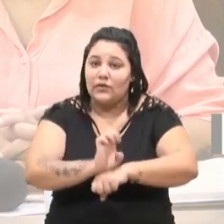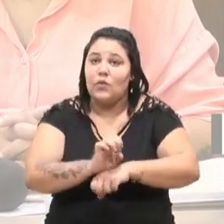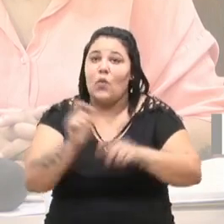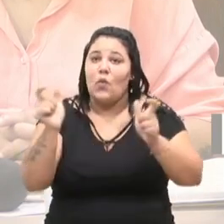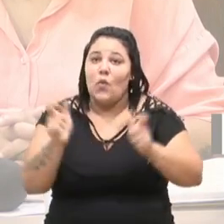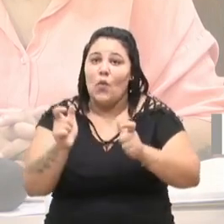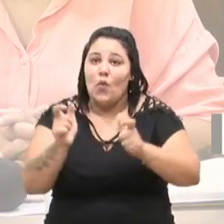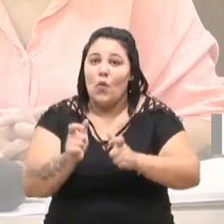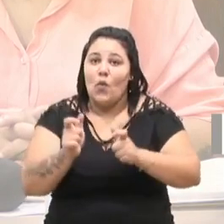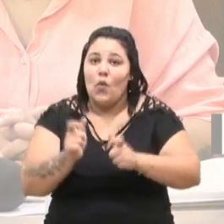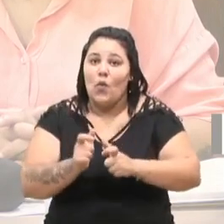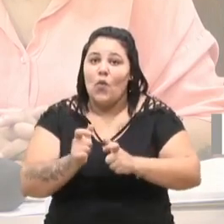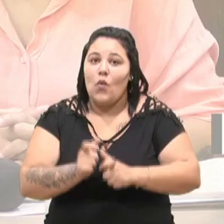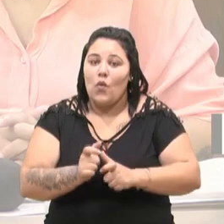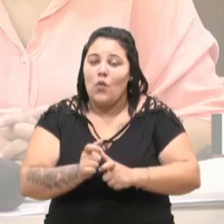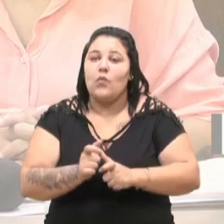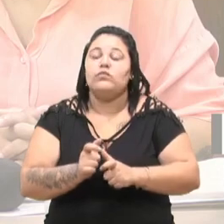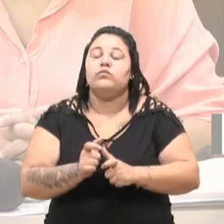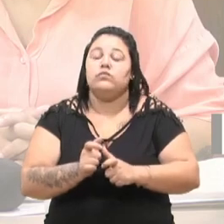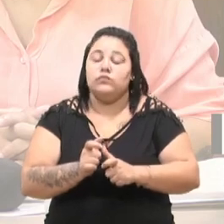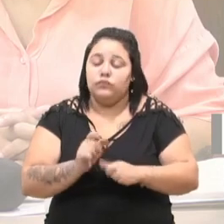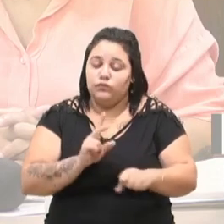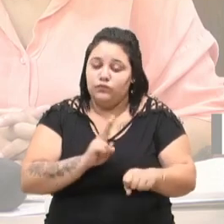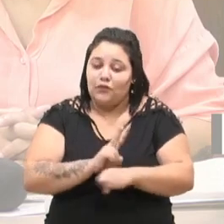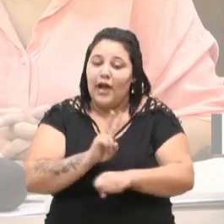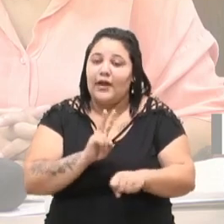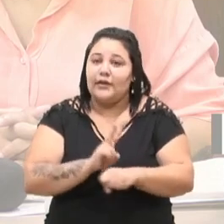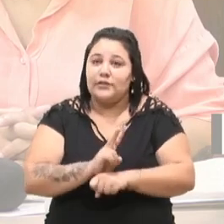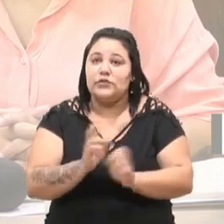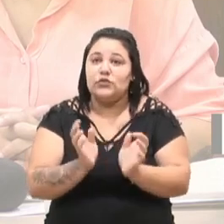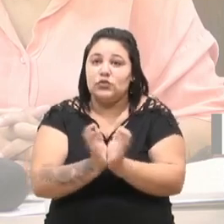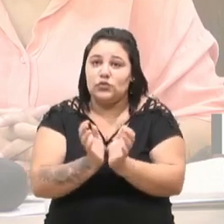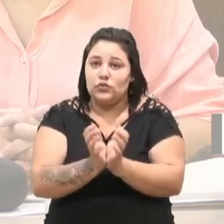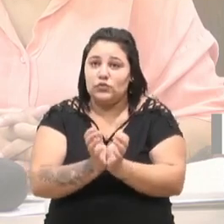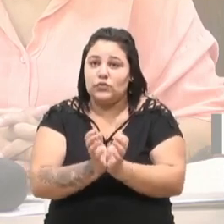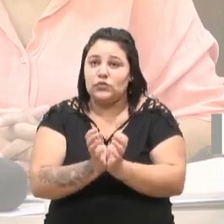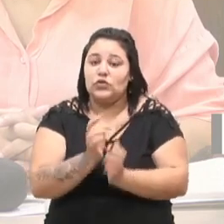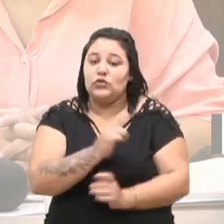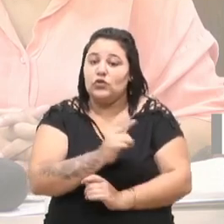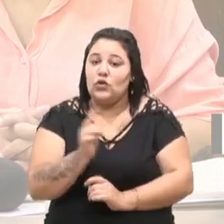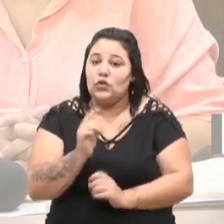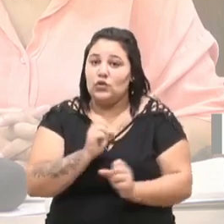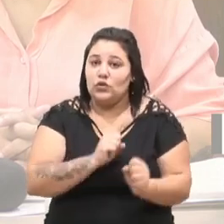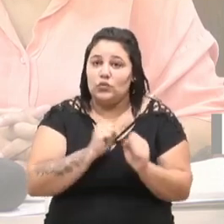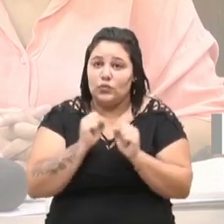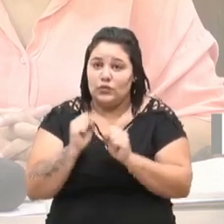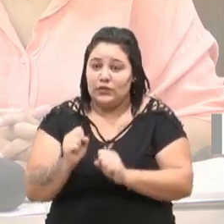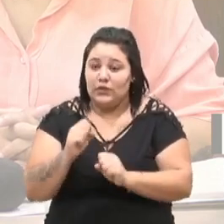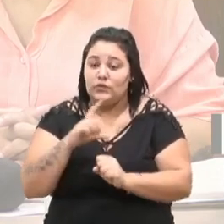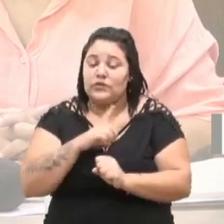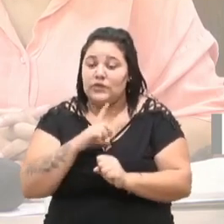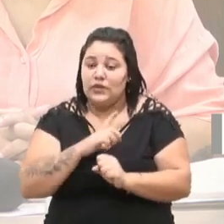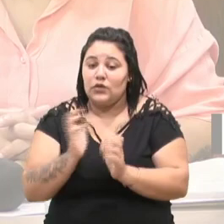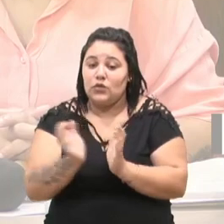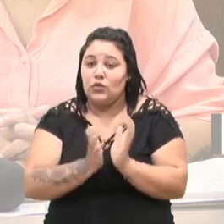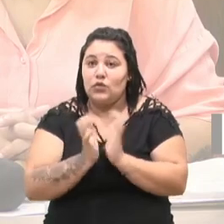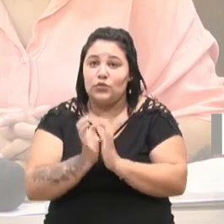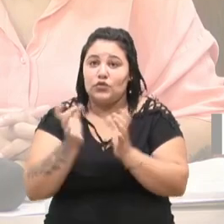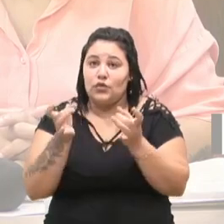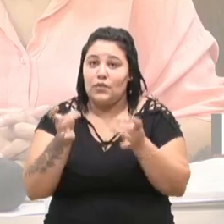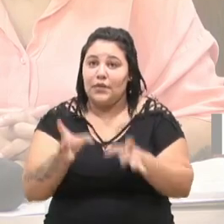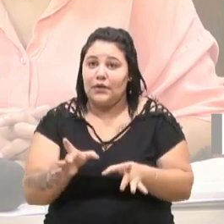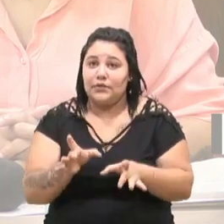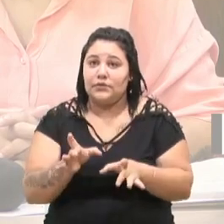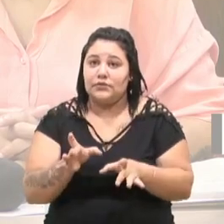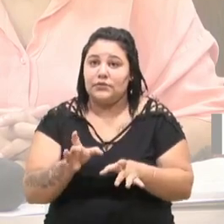reduzindo vagas e turmas. Então, nós podemos ter turmas sobrando nas escolas estaduais enquanto as